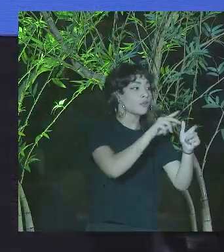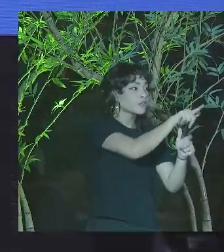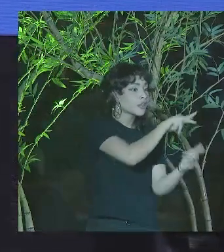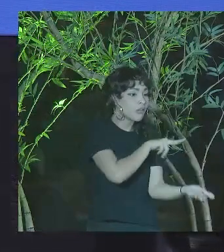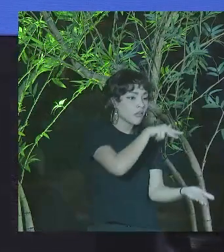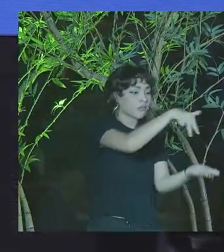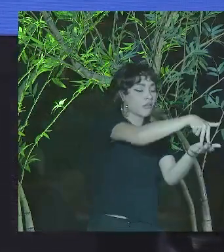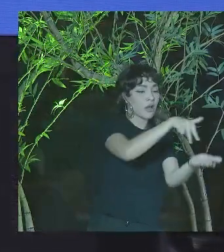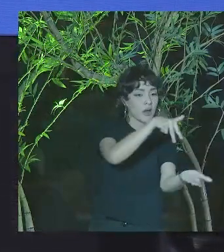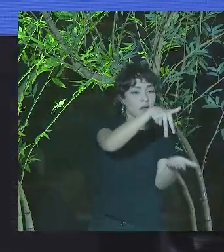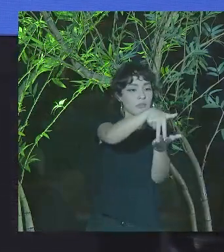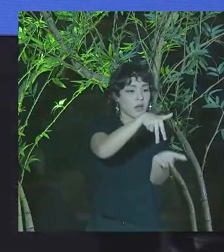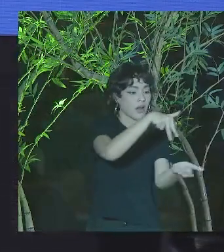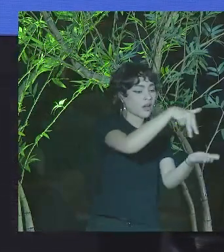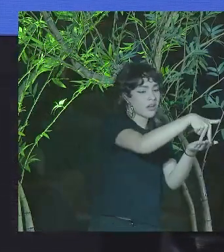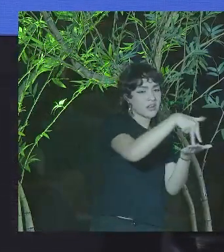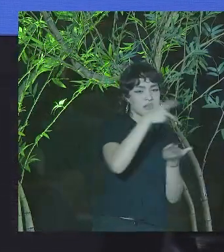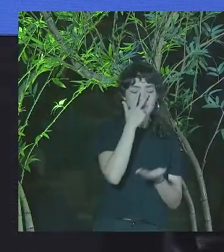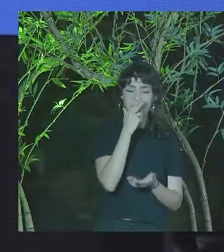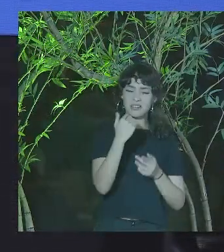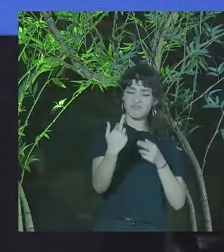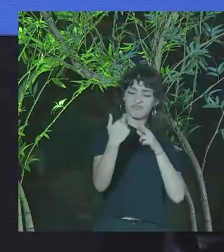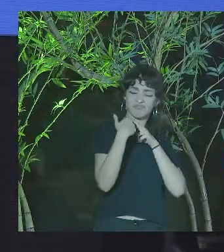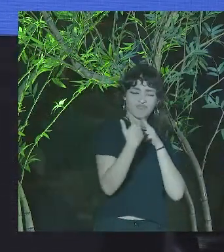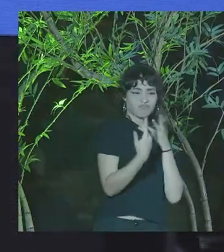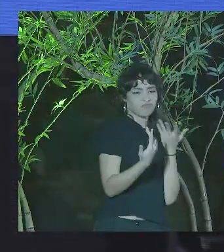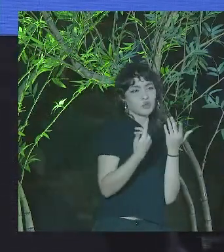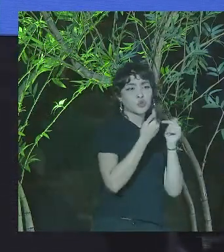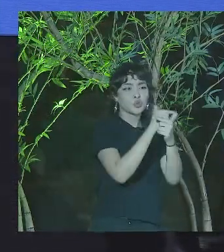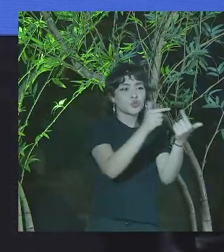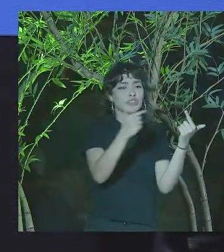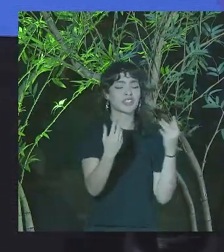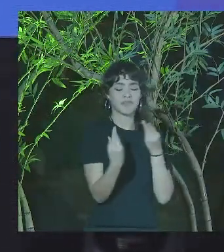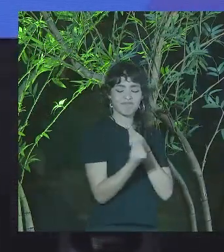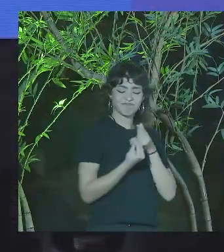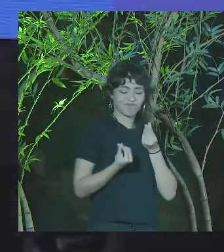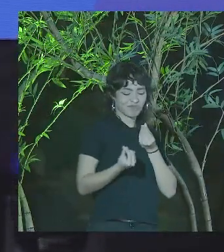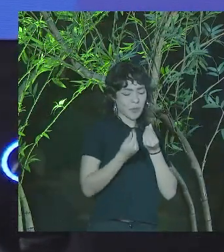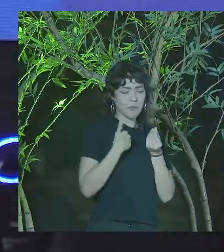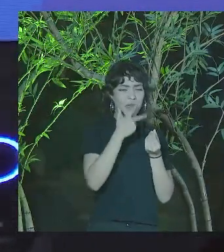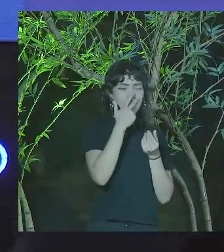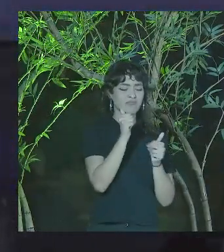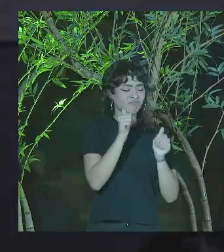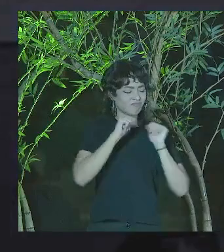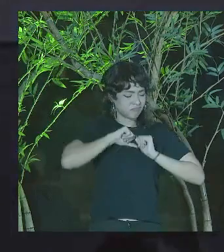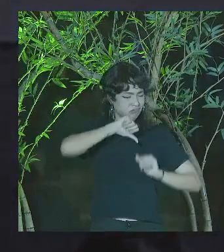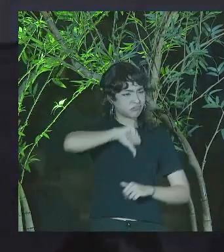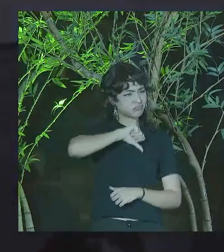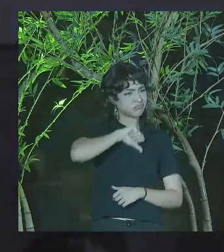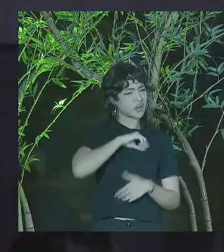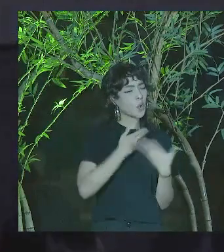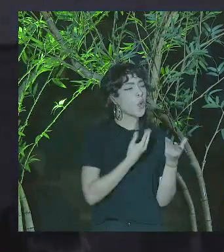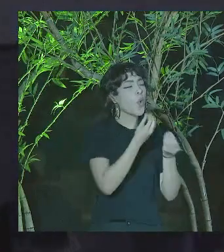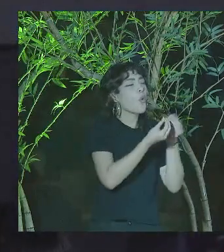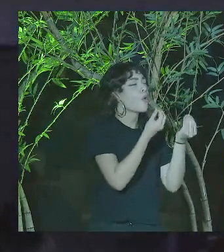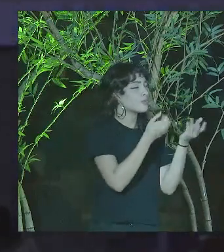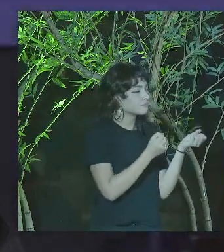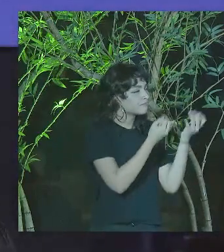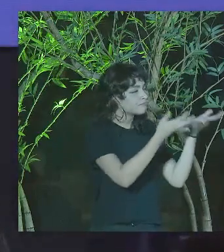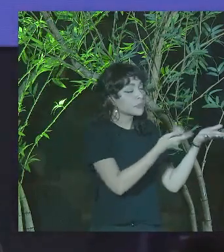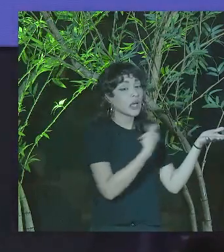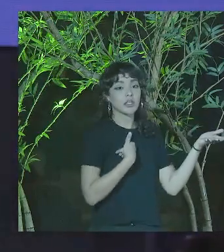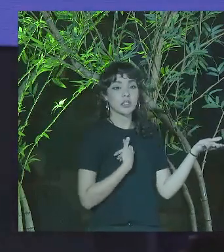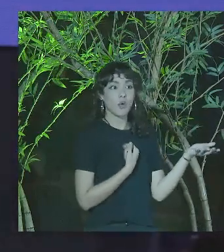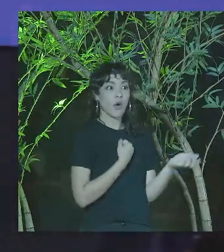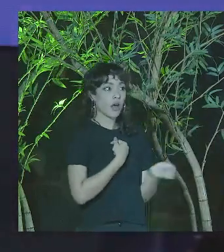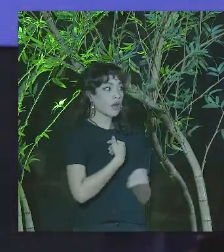não se via ali representada. Como é que era para ela quando ela se sentia pequena? Eu escutei uma coisa que eu queria ter escutado